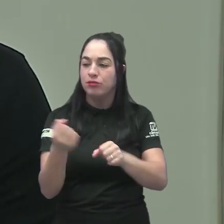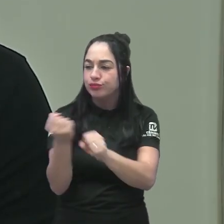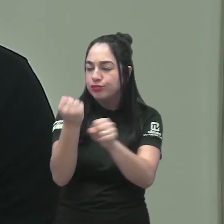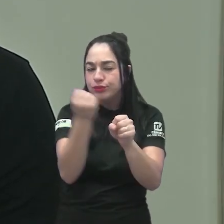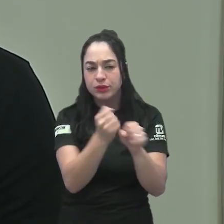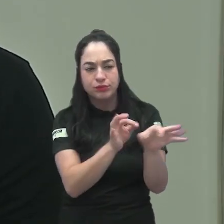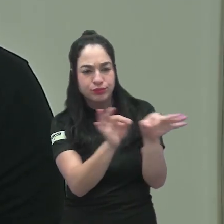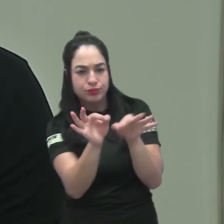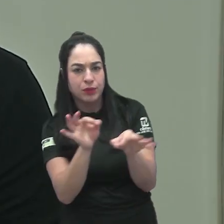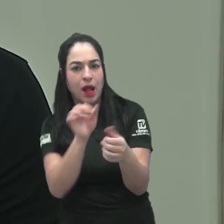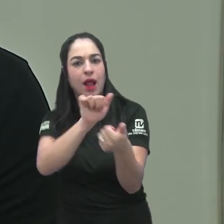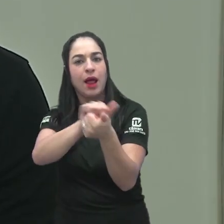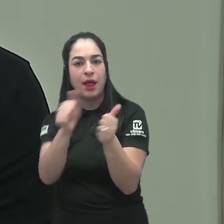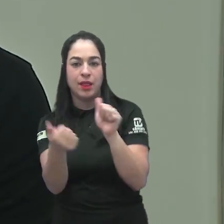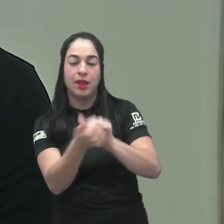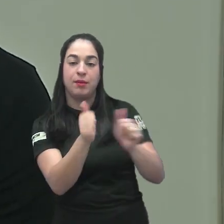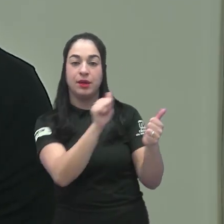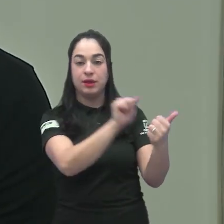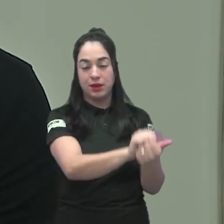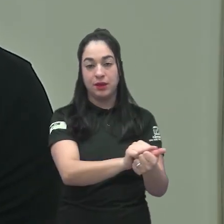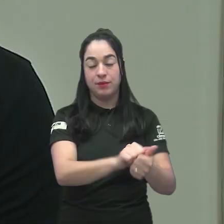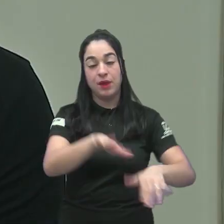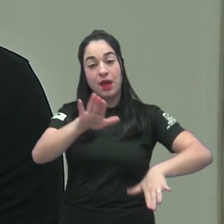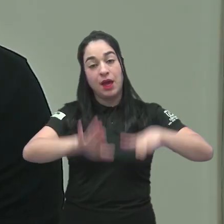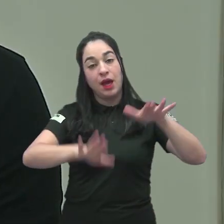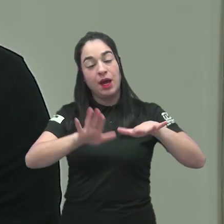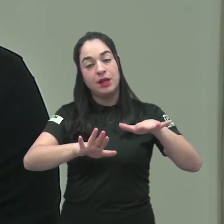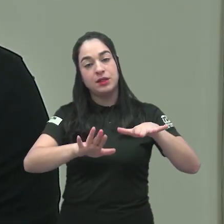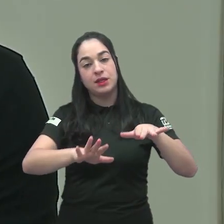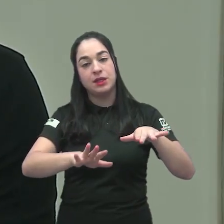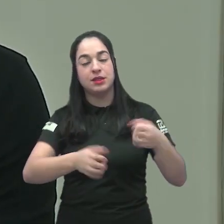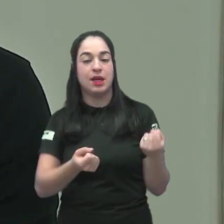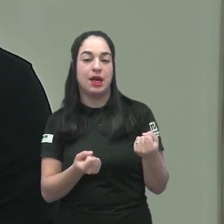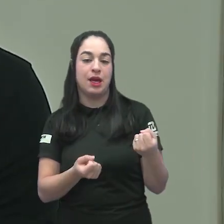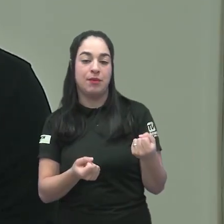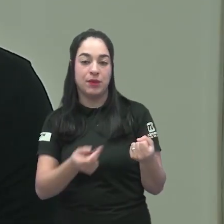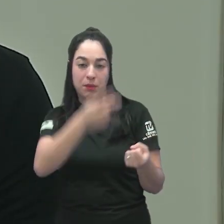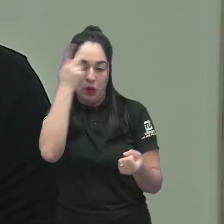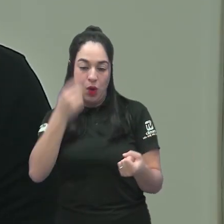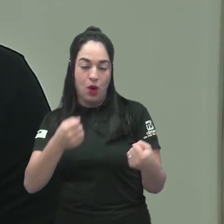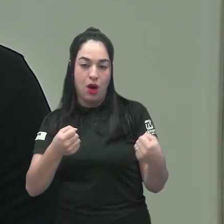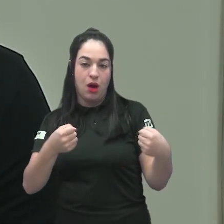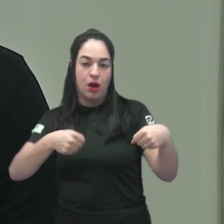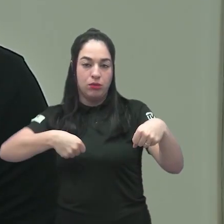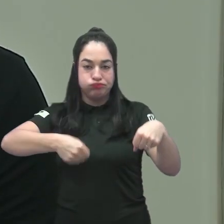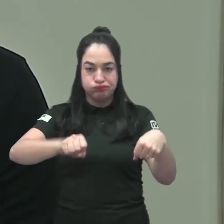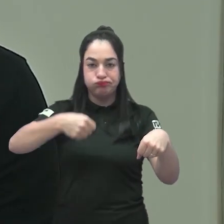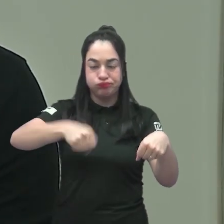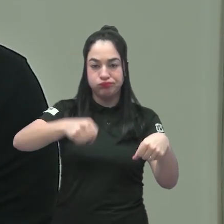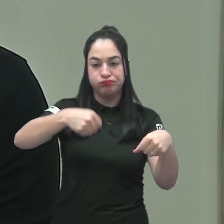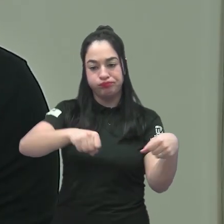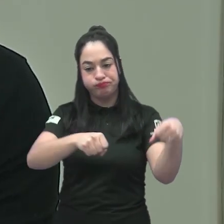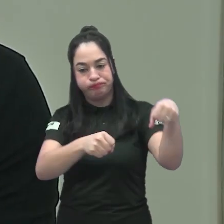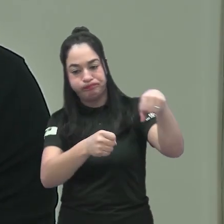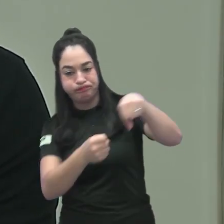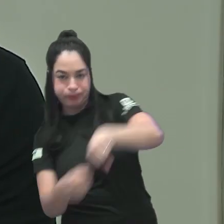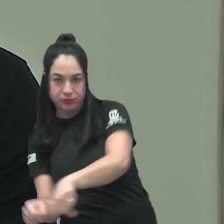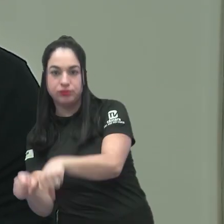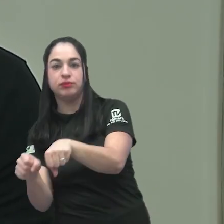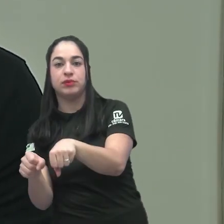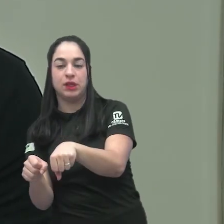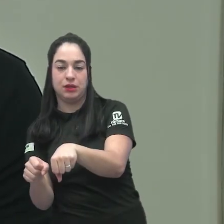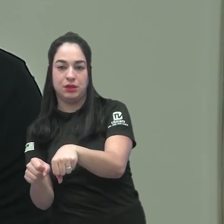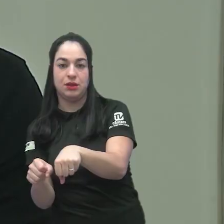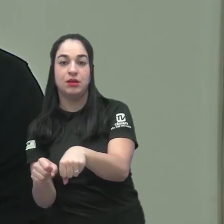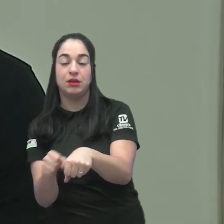que é ir adaptando a cidade para perdoar o erro humano. Muitas vezes um motociclista que cai de motocicleta, a